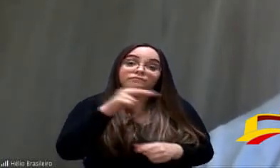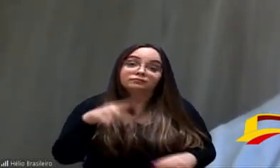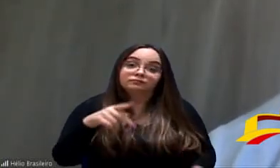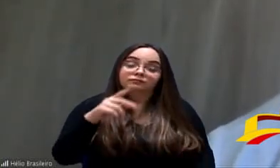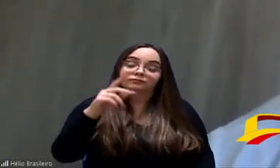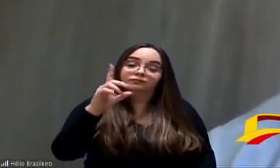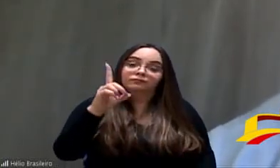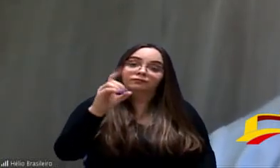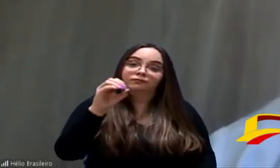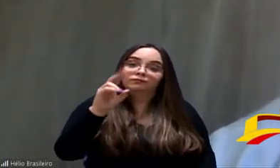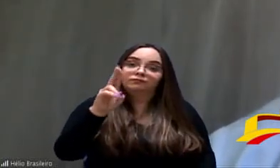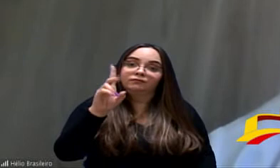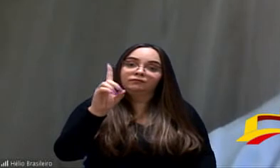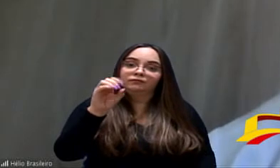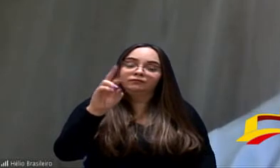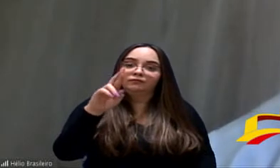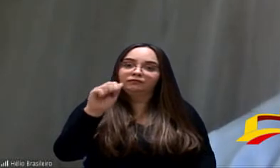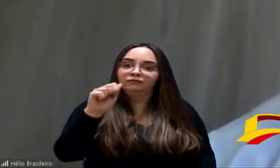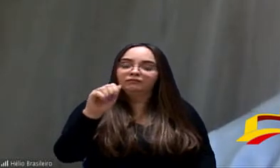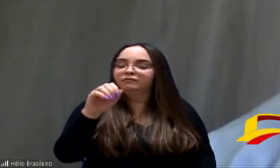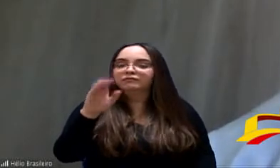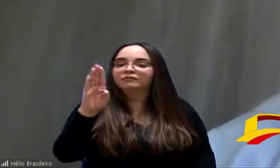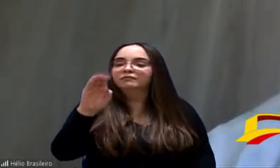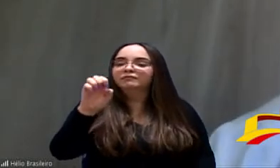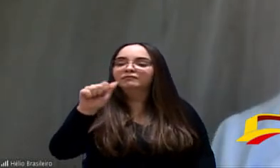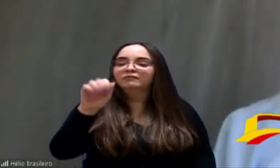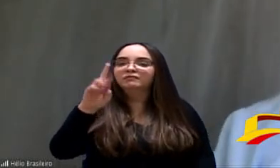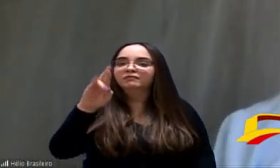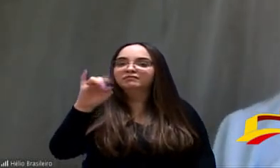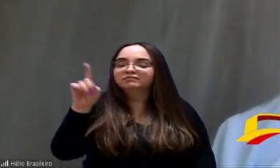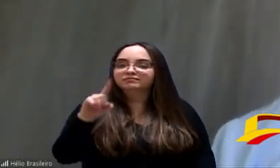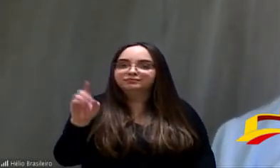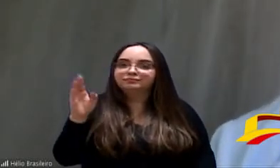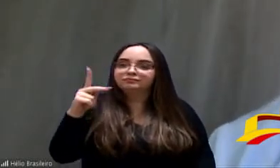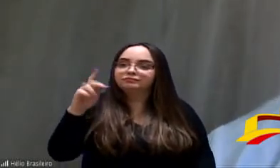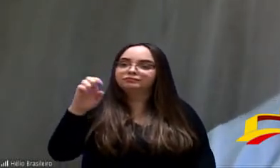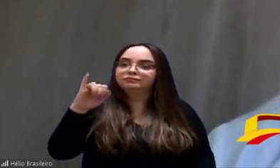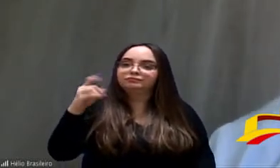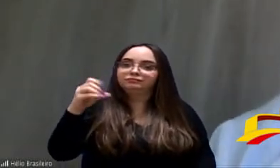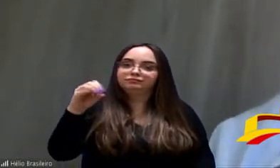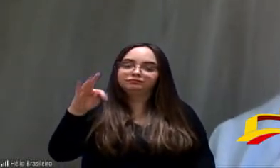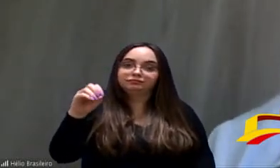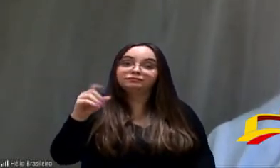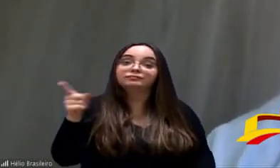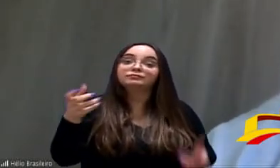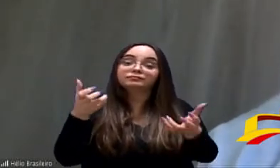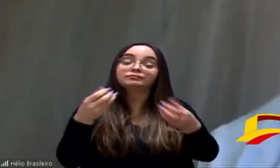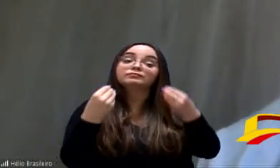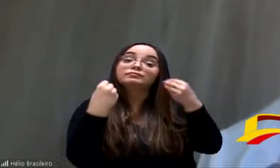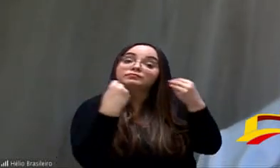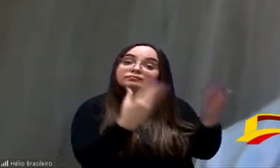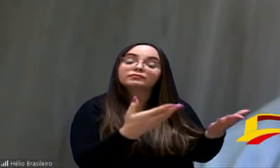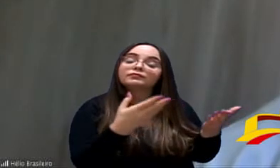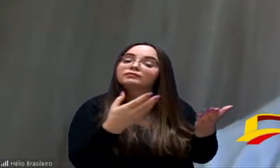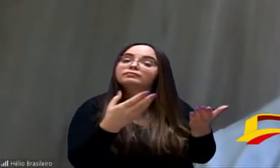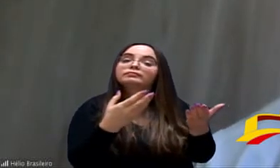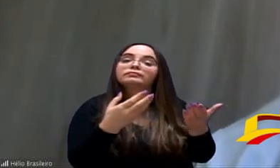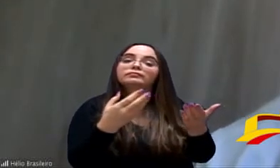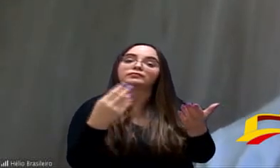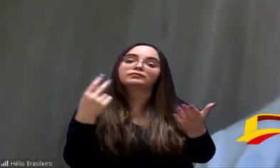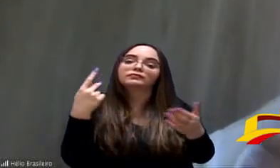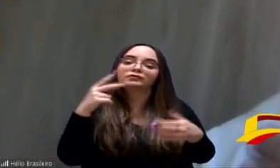doutora Beatriz Peixoto, coordenadora do curso de fisioterapia, está querendo oferecer os serviços da